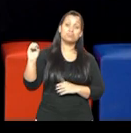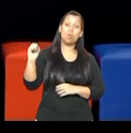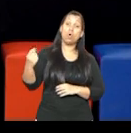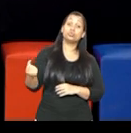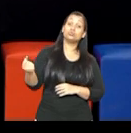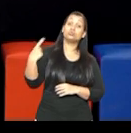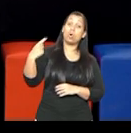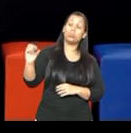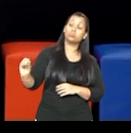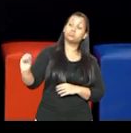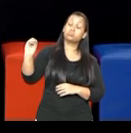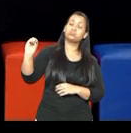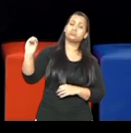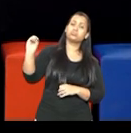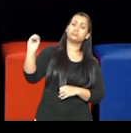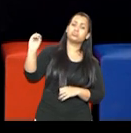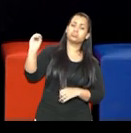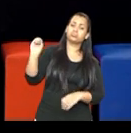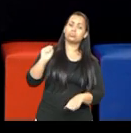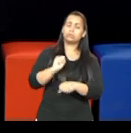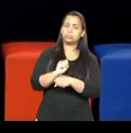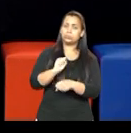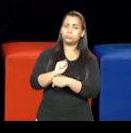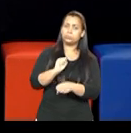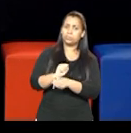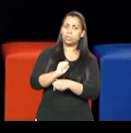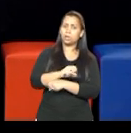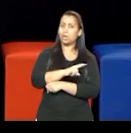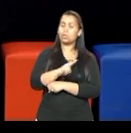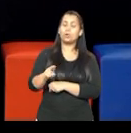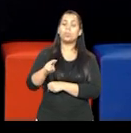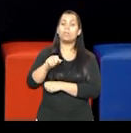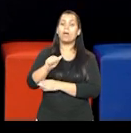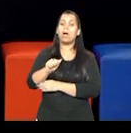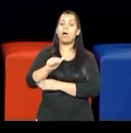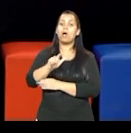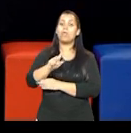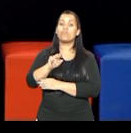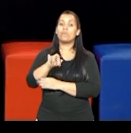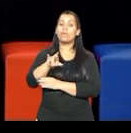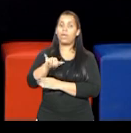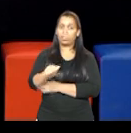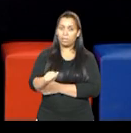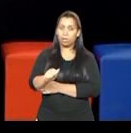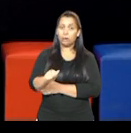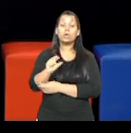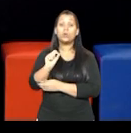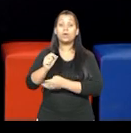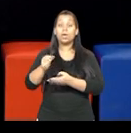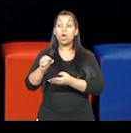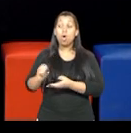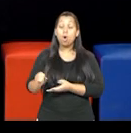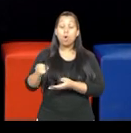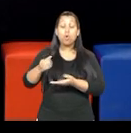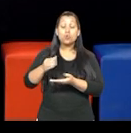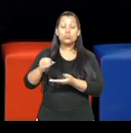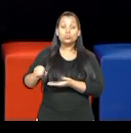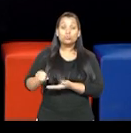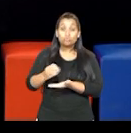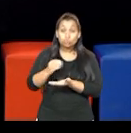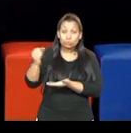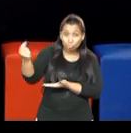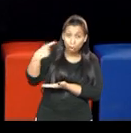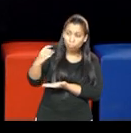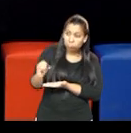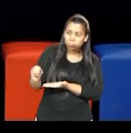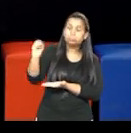a alvorada, que é um outro nome para falar nascer do sol, e ver aqui nessa casa, eu vou reparar